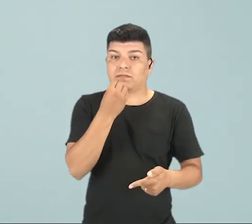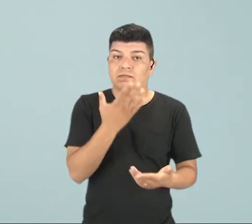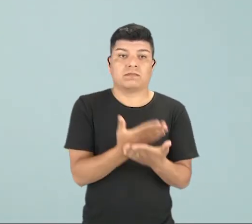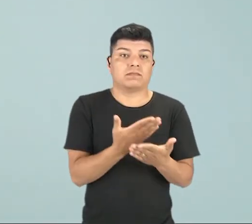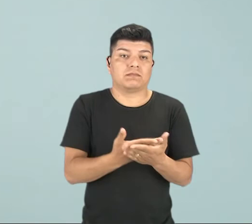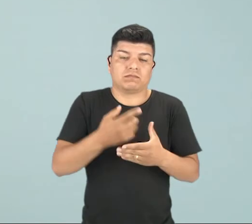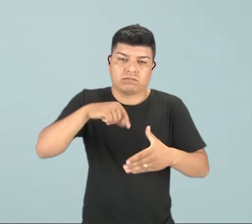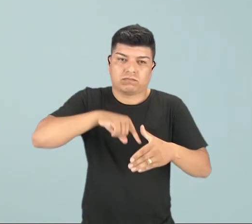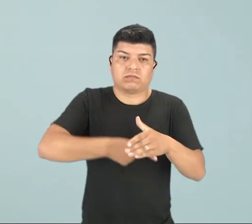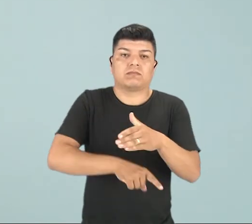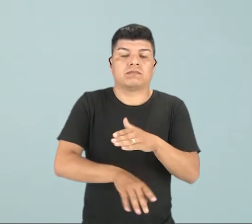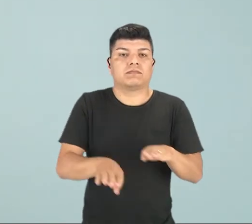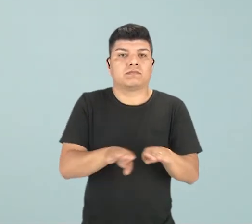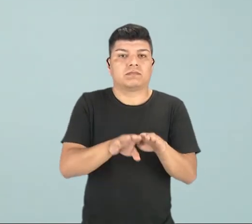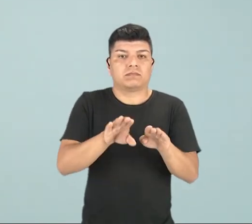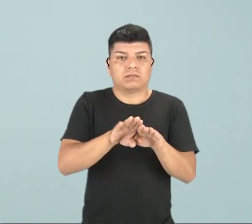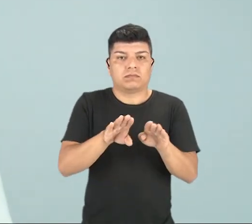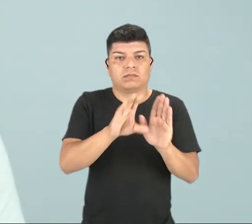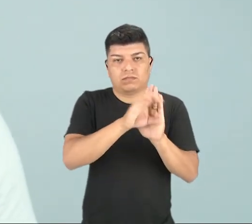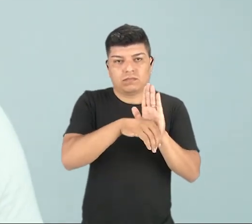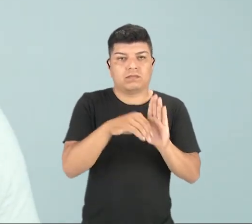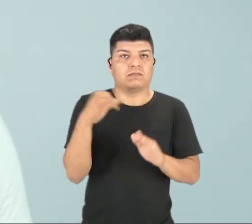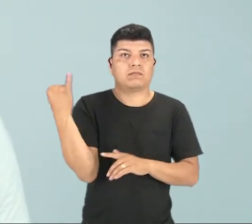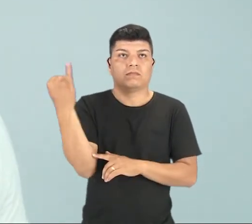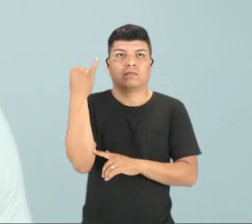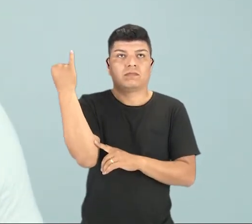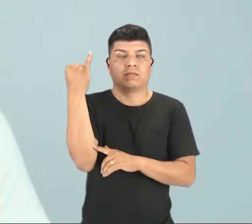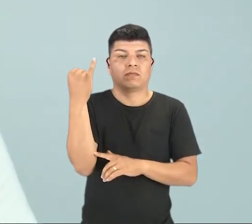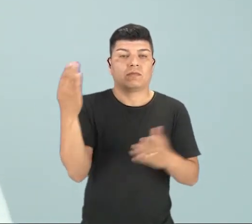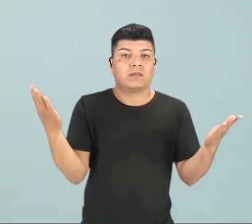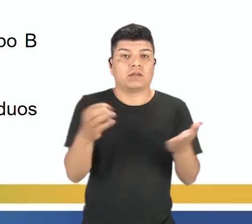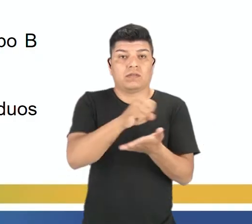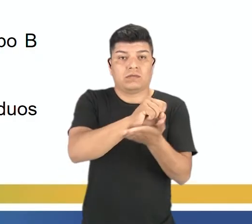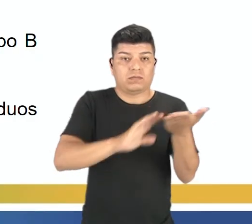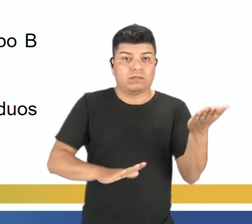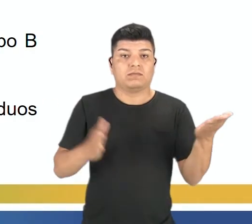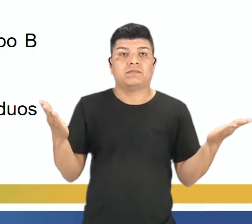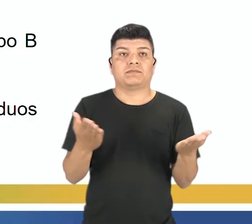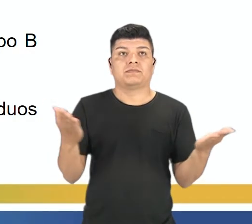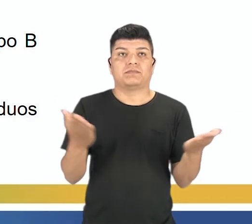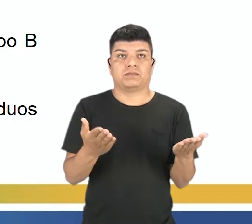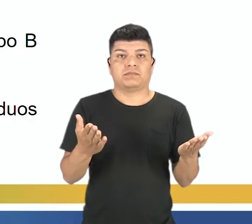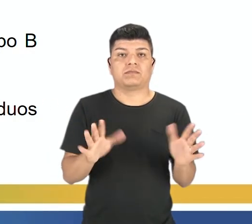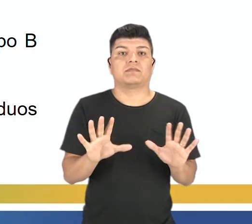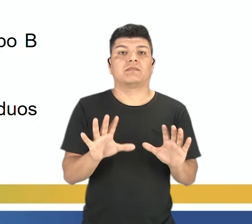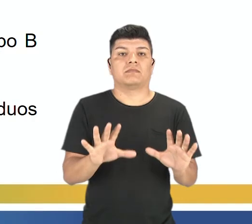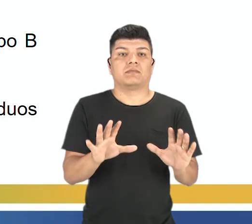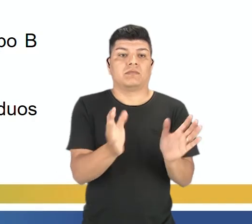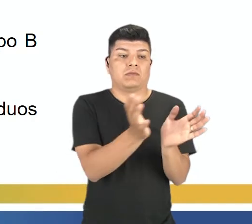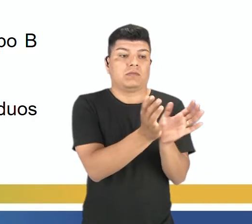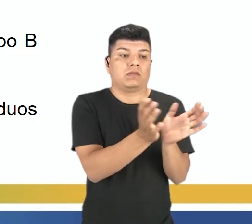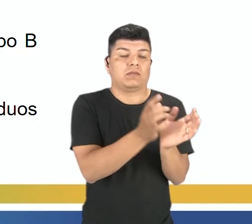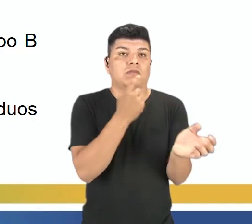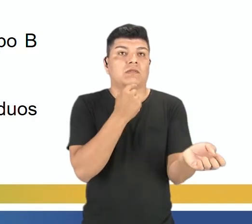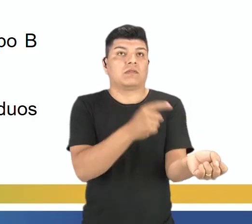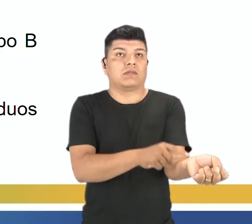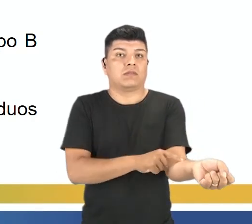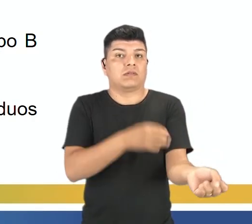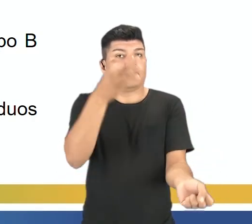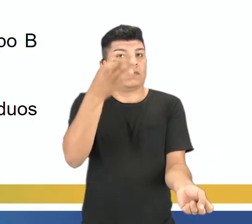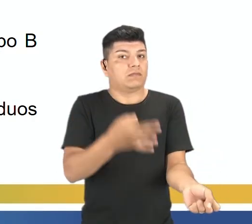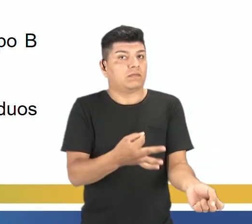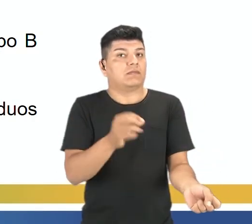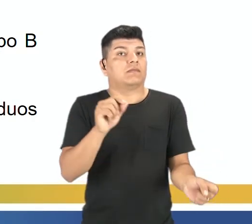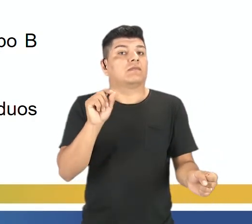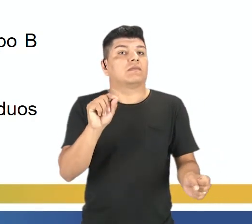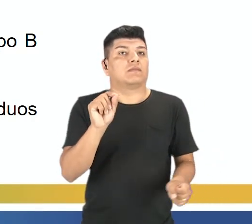mais aprofundado também, é um conteúdo bem interessante. Vamos ao nosso exercitando de hoje. A respeito dos grupos sanguíneos, é correto